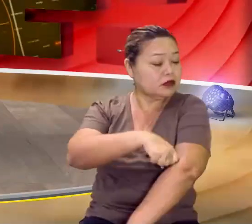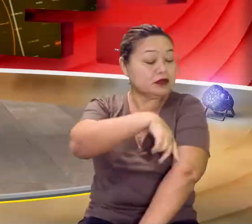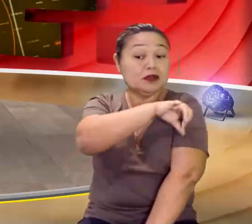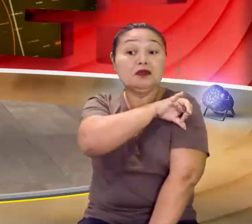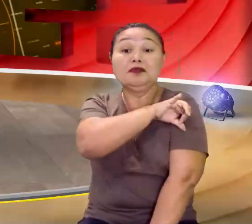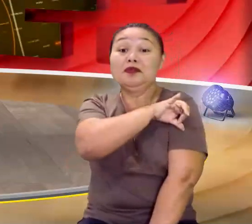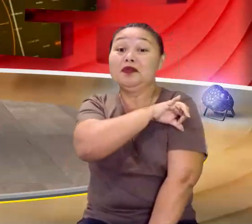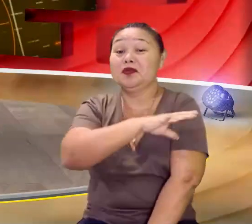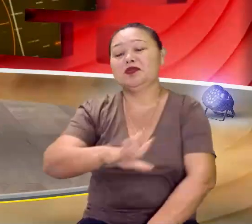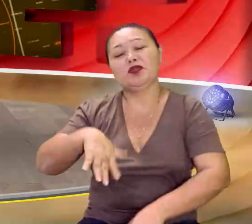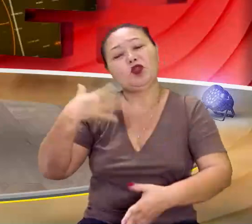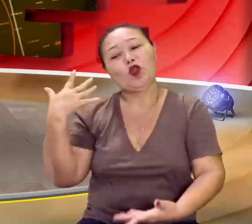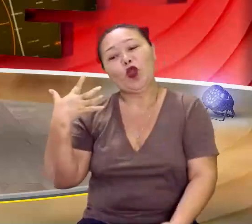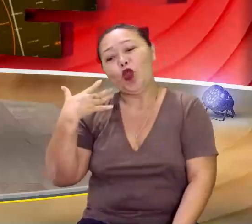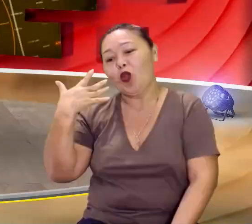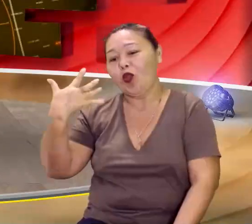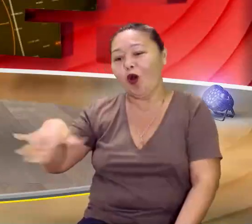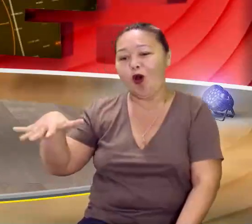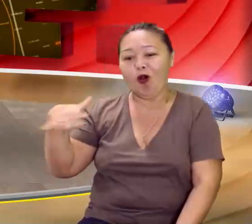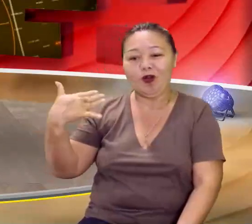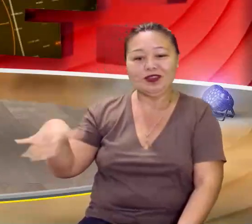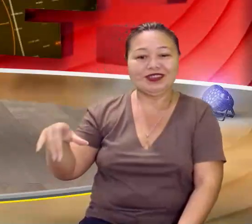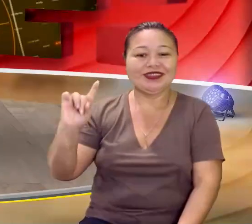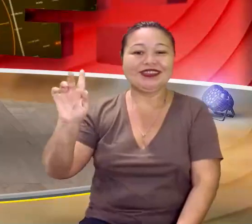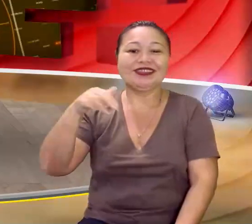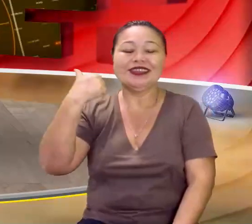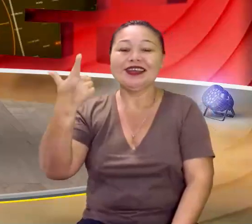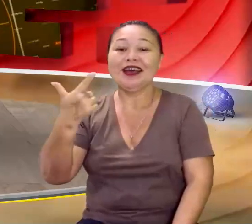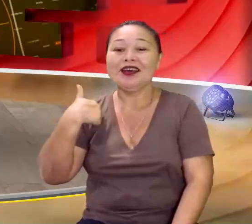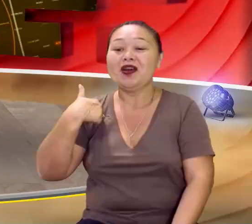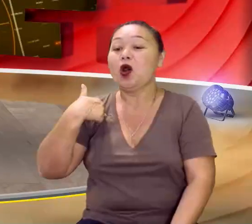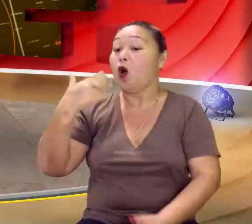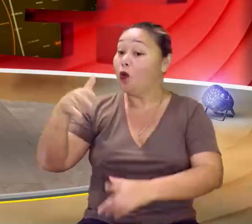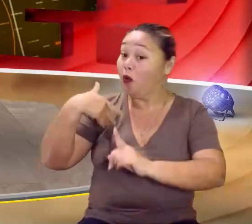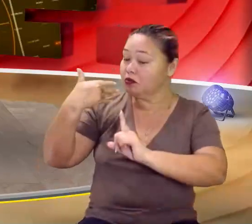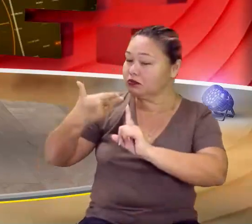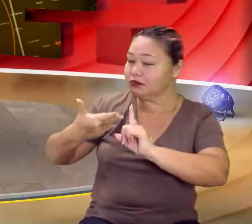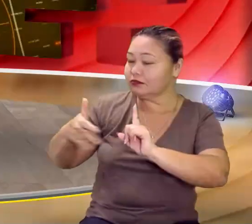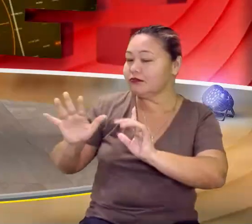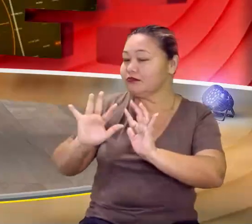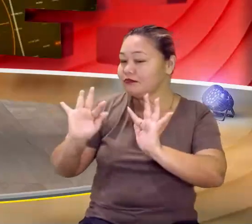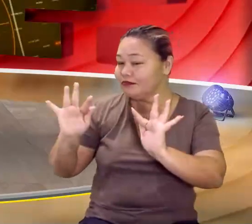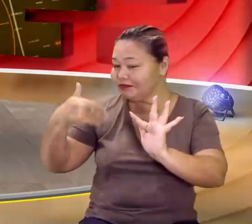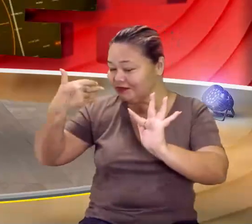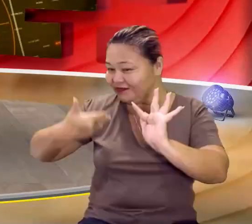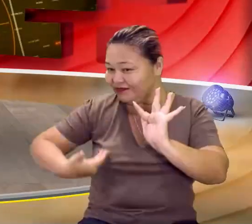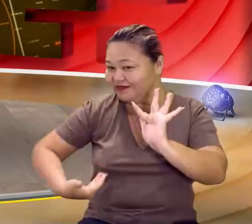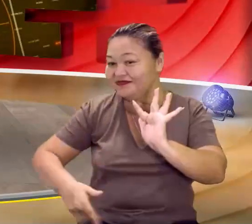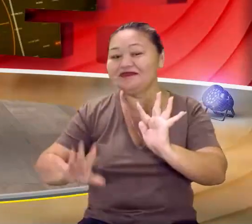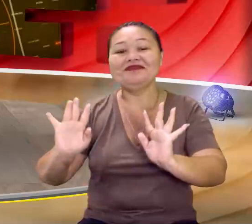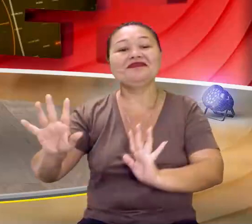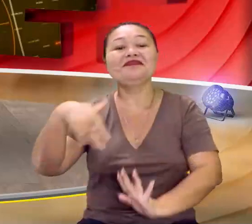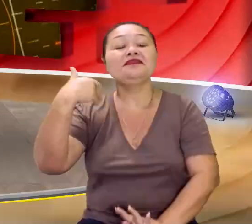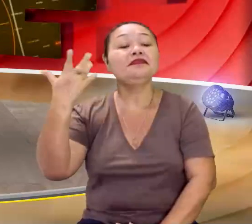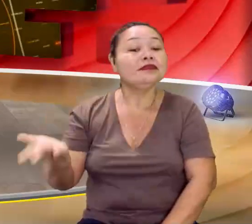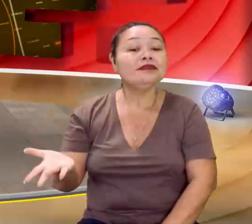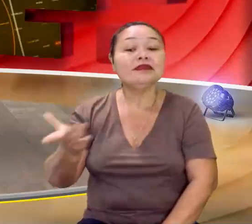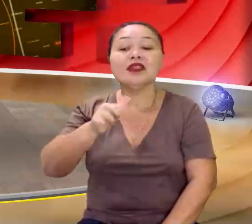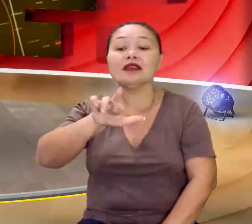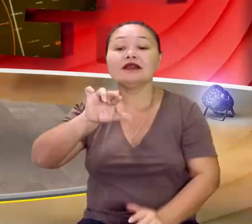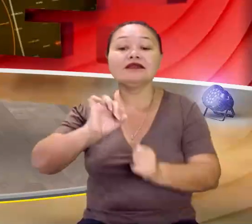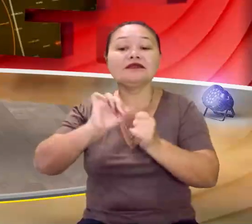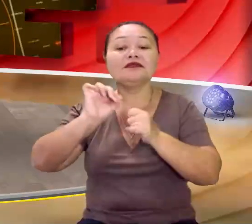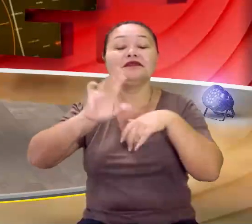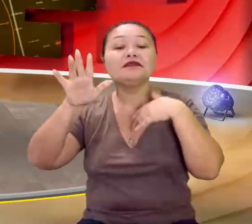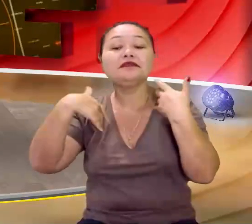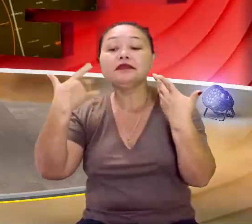fundamental, nossa. Olha que pouco, que modéstia, que modéstia à parte, mas... E claro, né, a gente tem